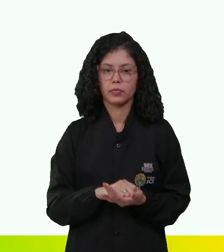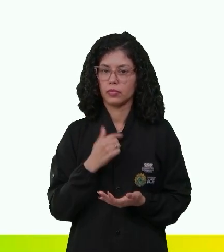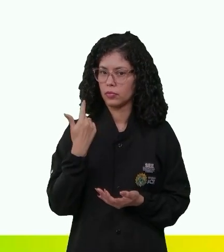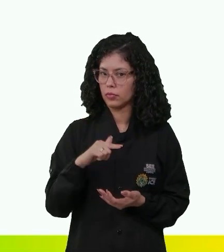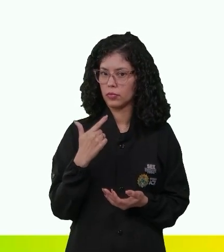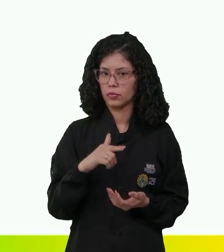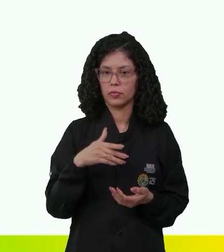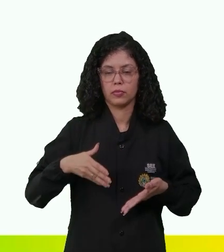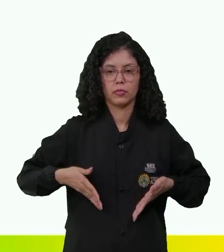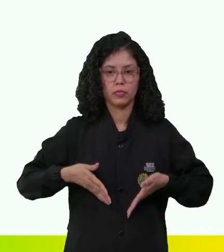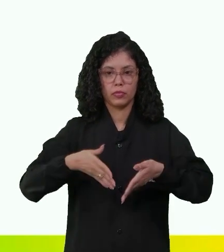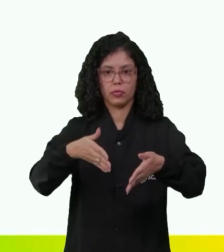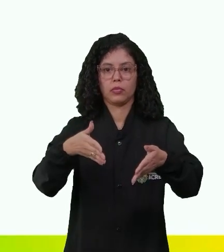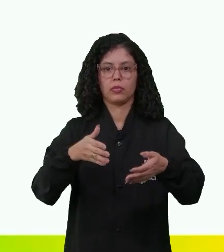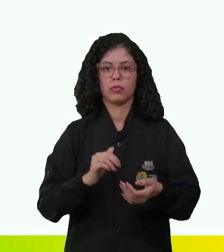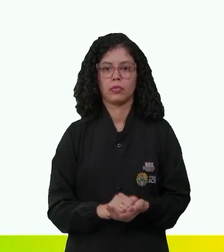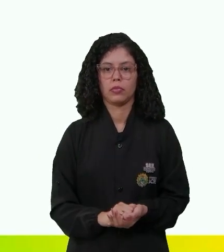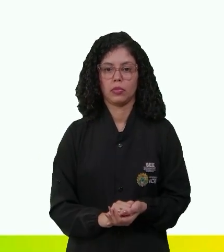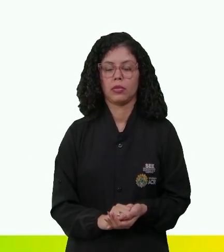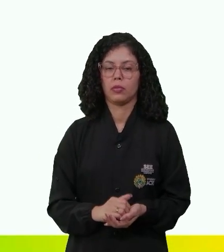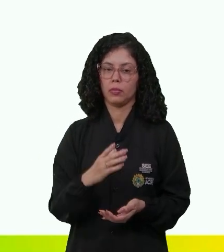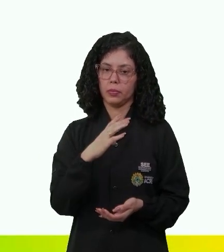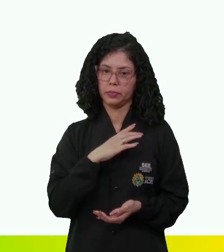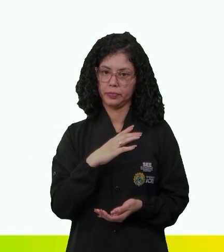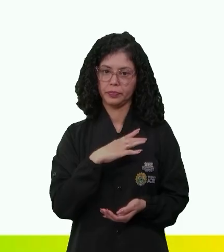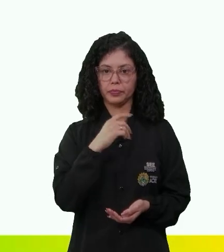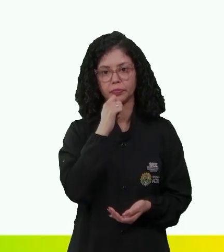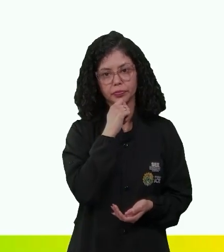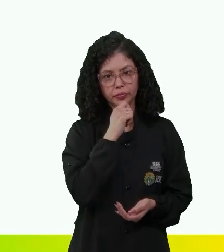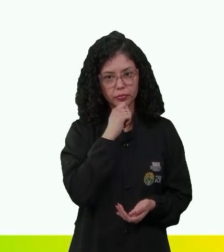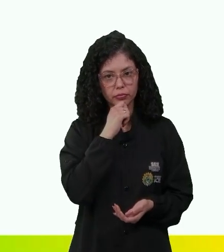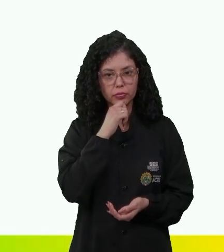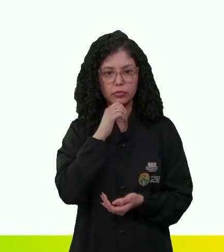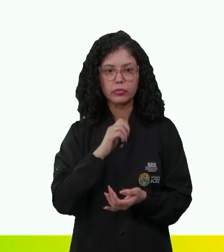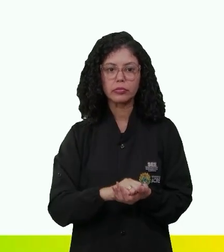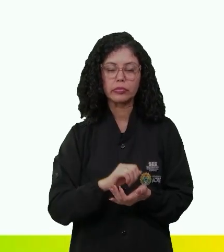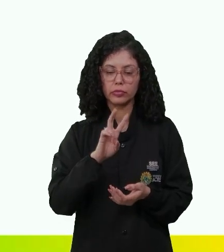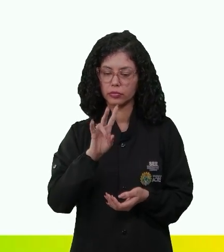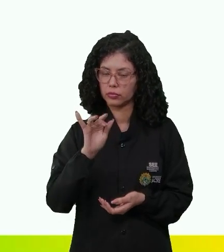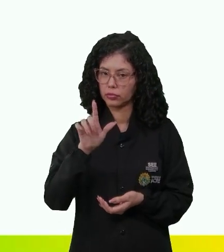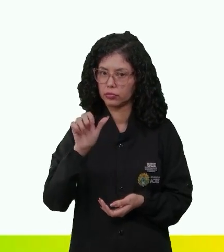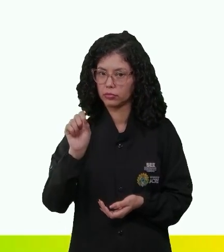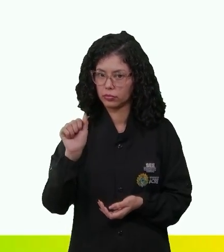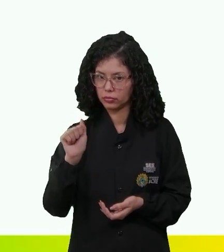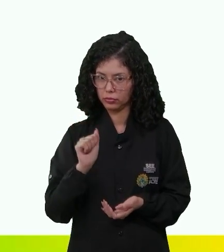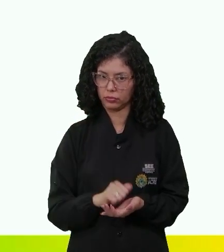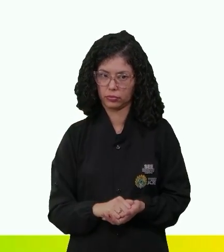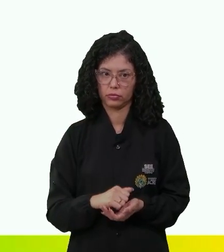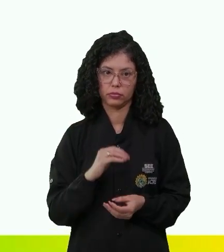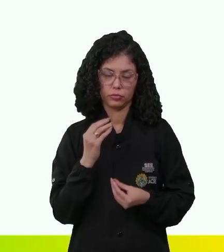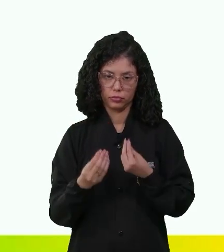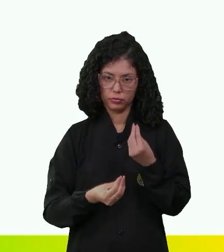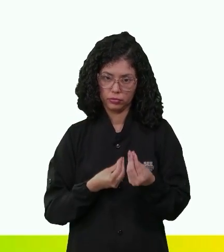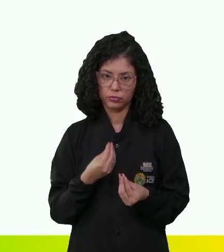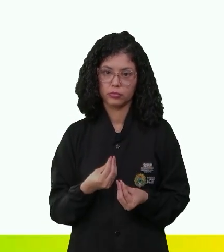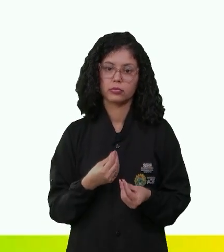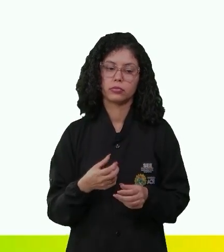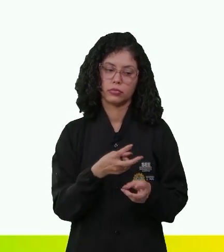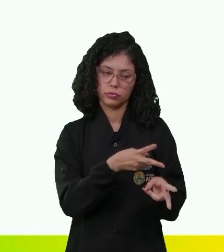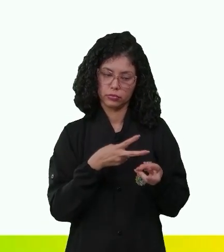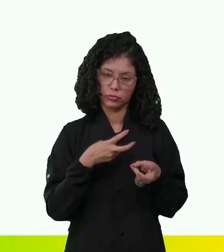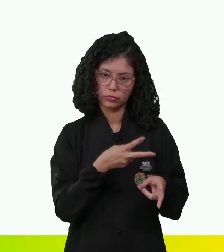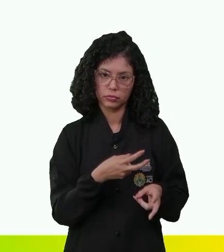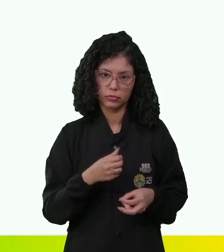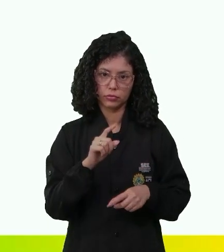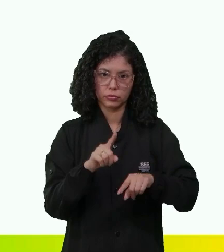tinha estradas. As cidades ainda eram vilas, mas com a consolidação da exploração